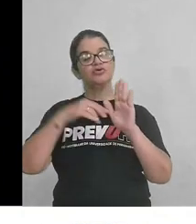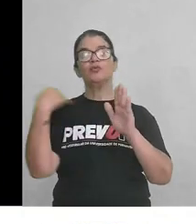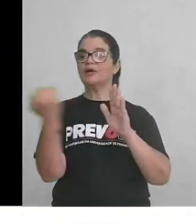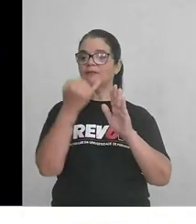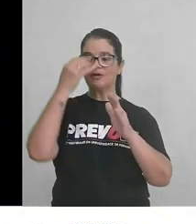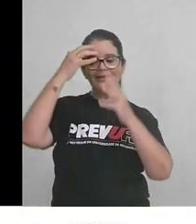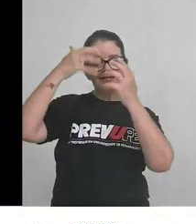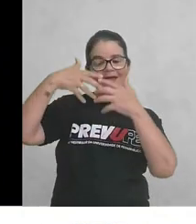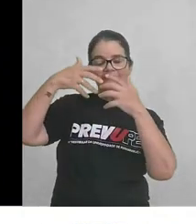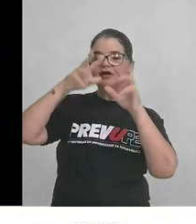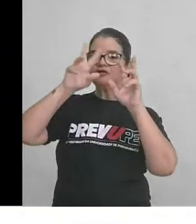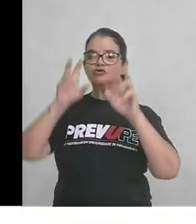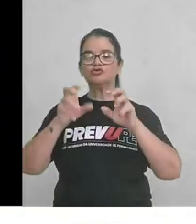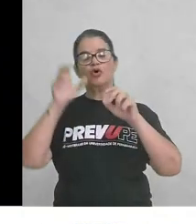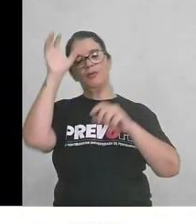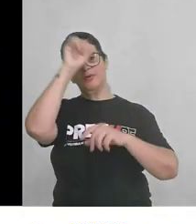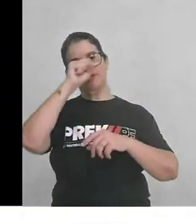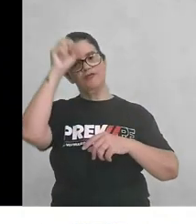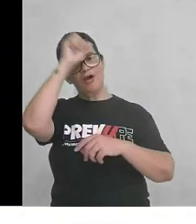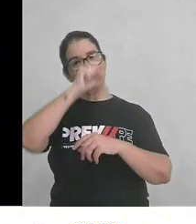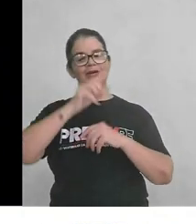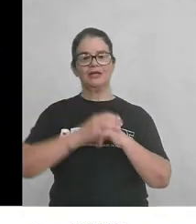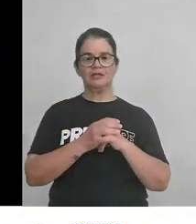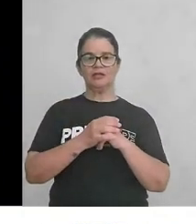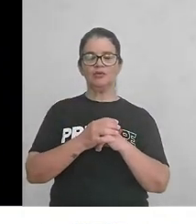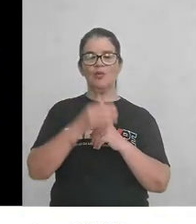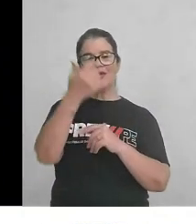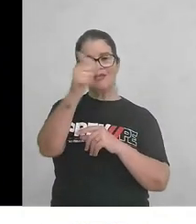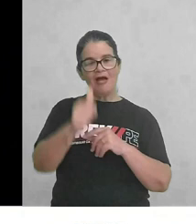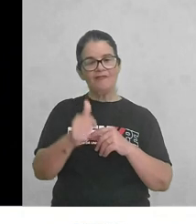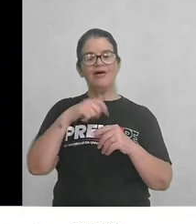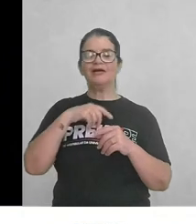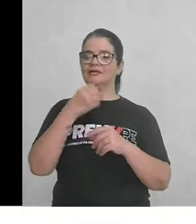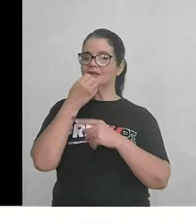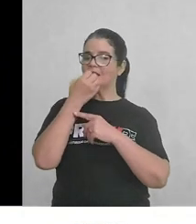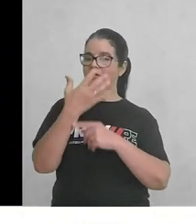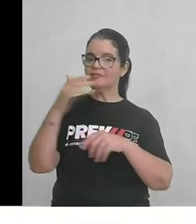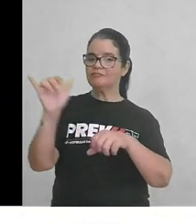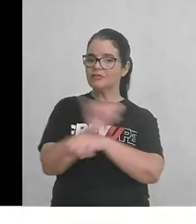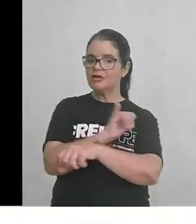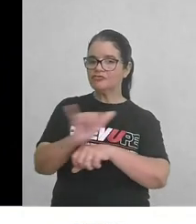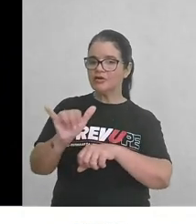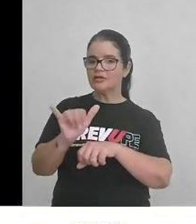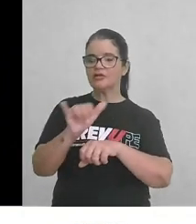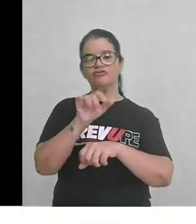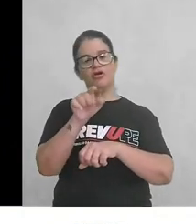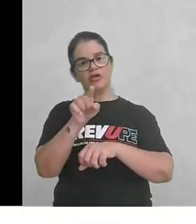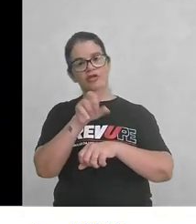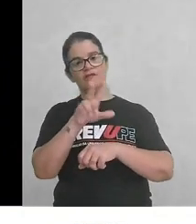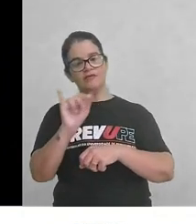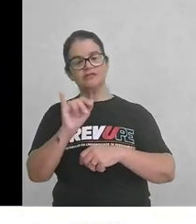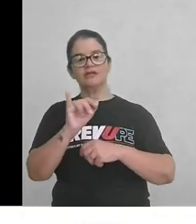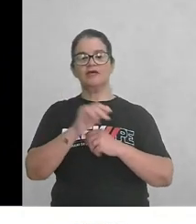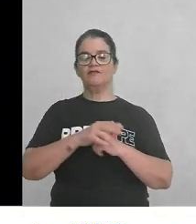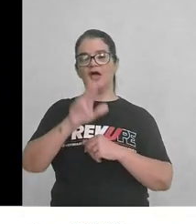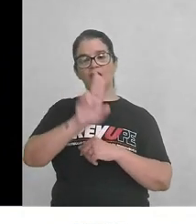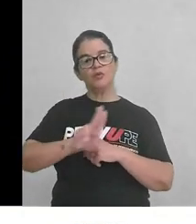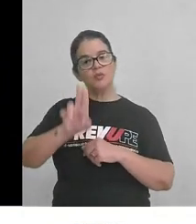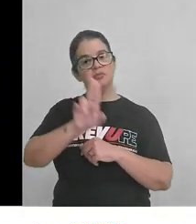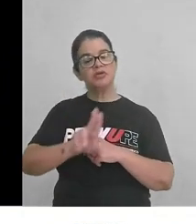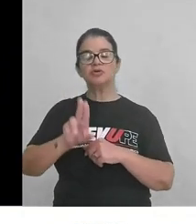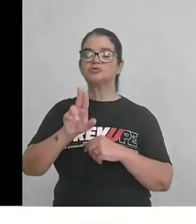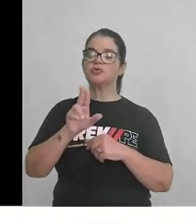da estratégia que você utilizou, que você compreendeu, que você trouxe para você,